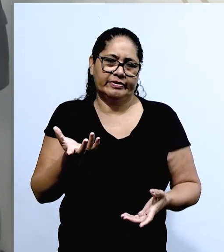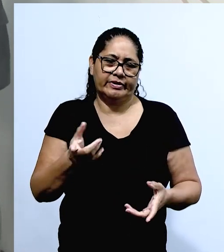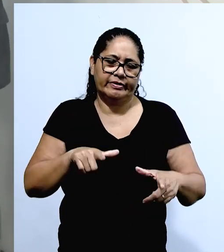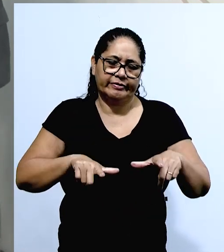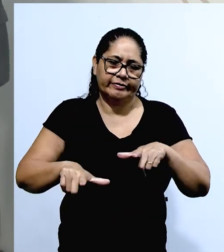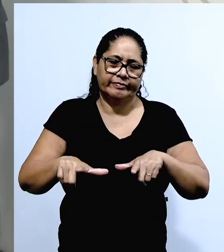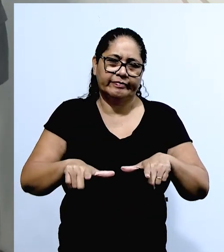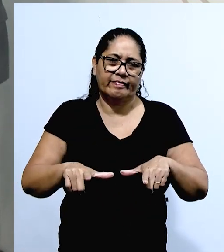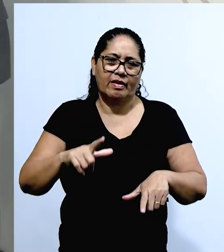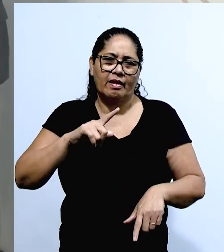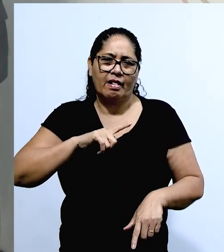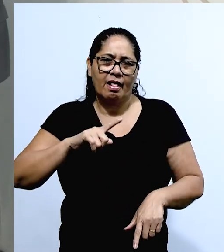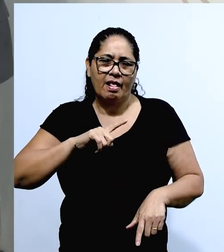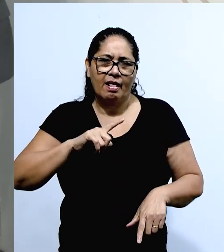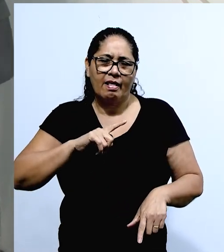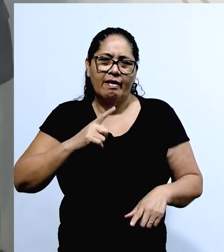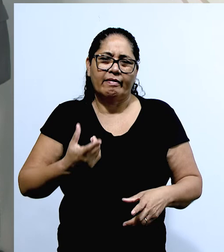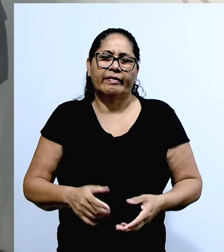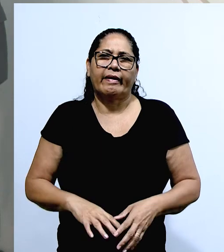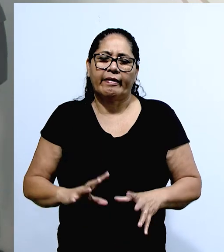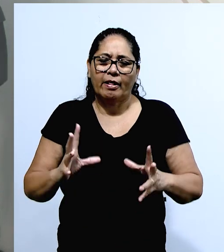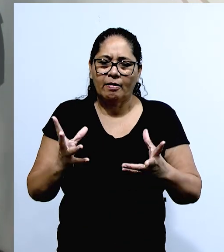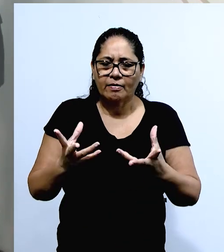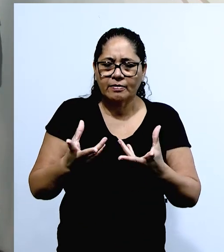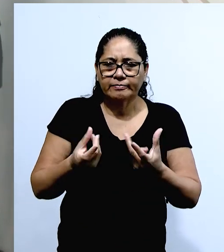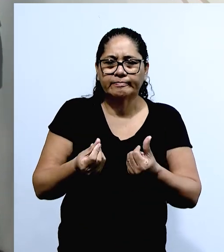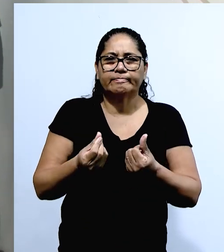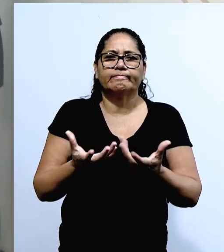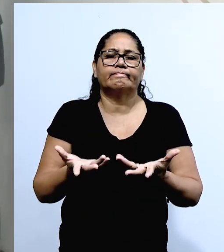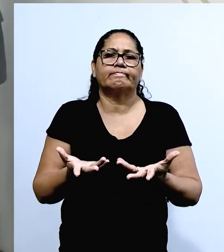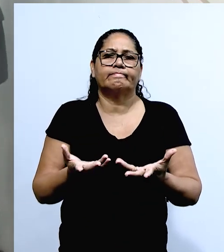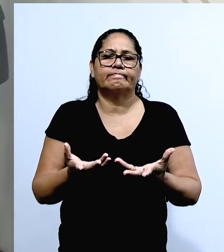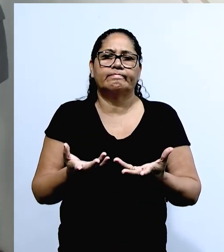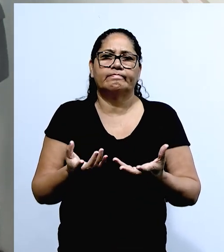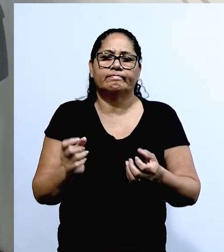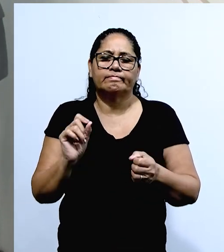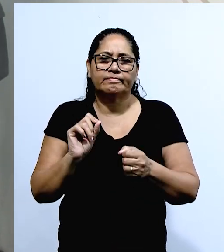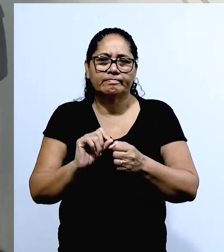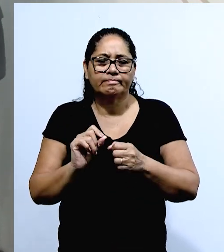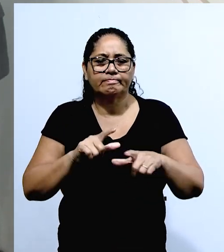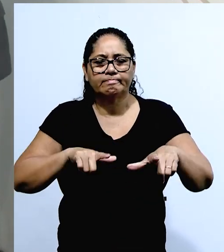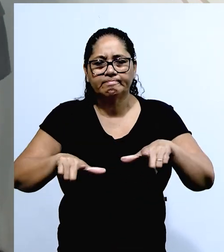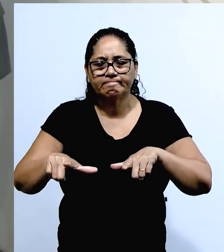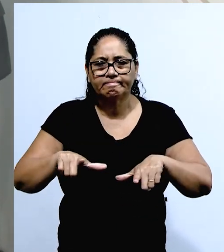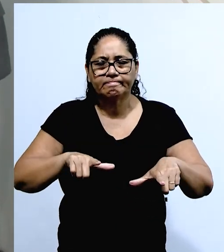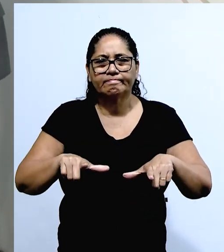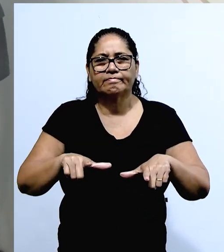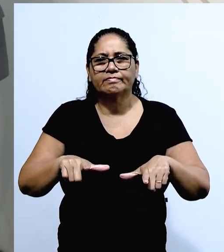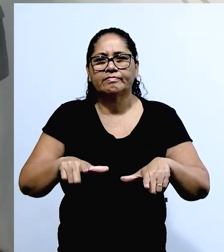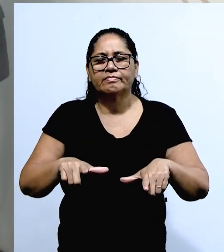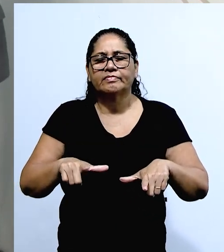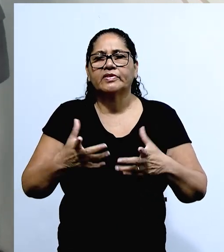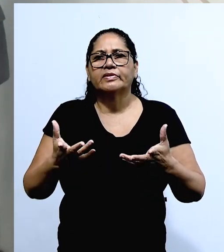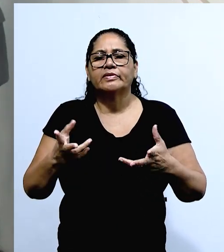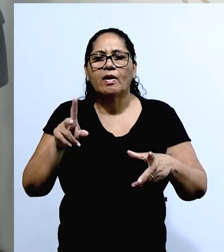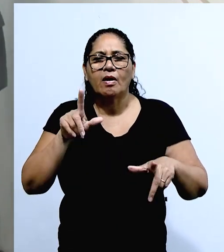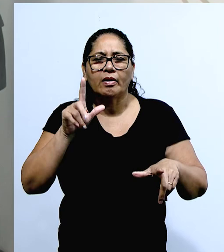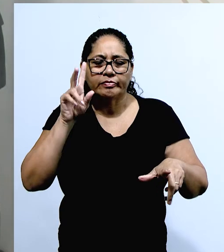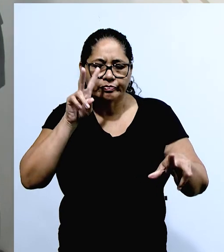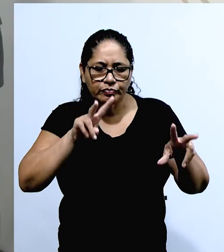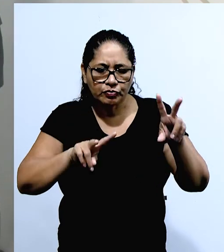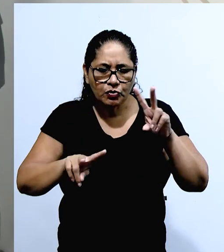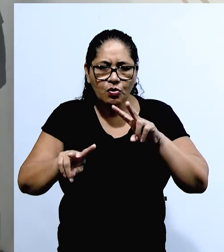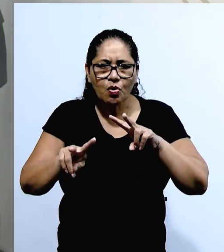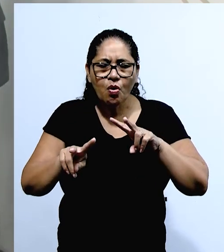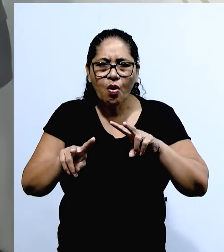a você ter uma eficiência e uma eficácia nas tuas ações. Também vimos a questão da visão, né, que é onde você